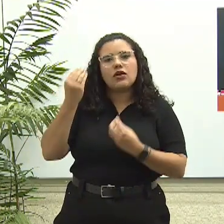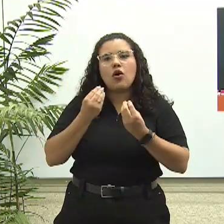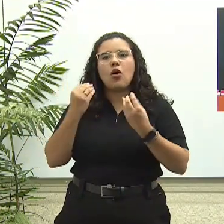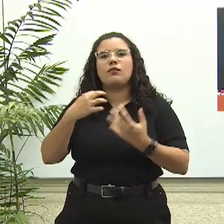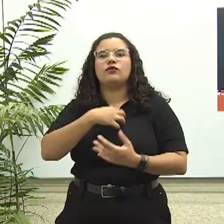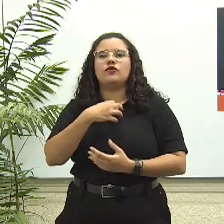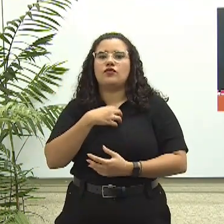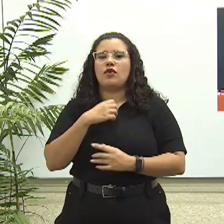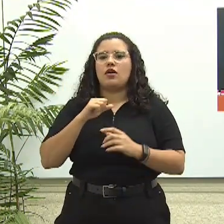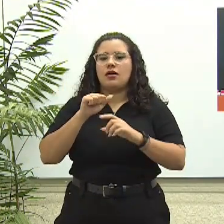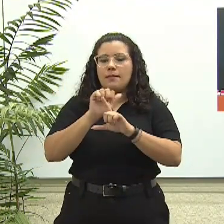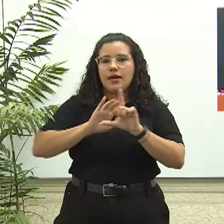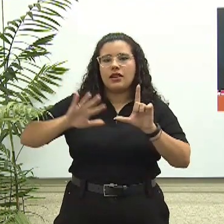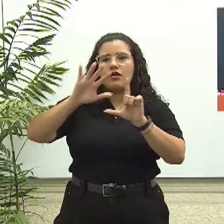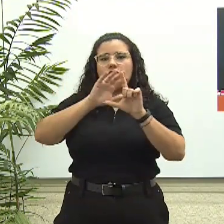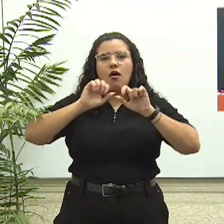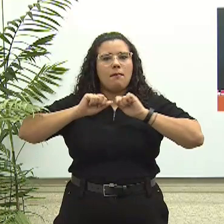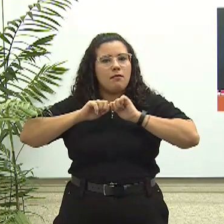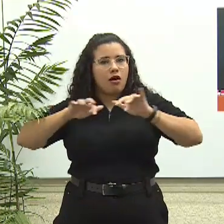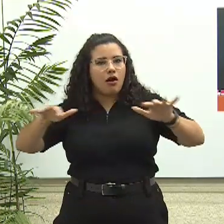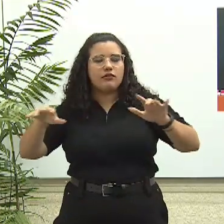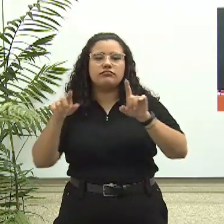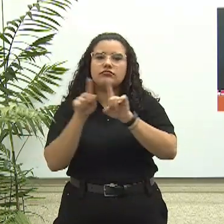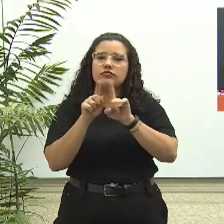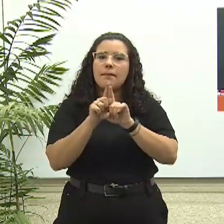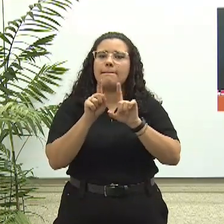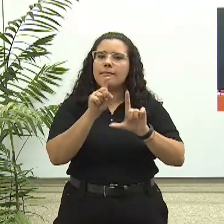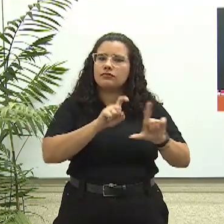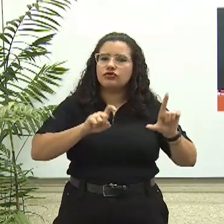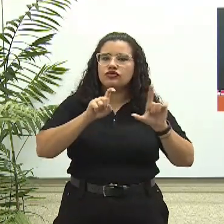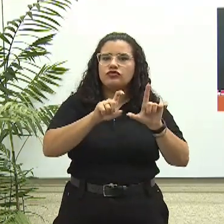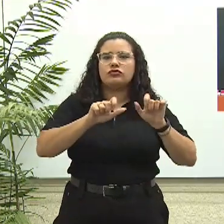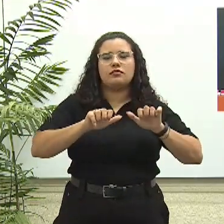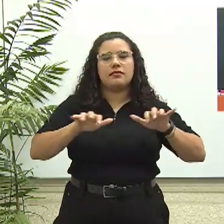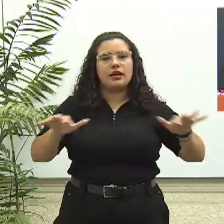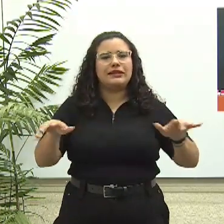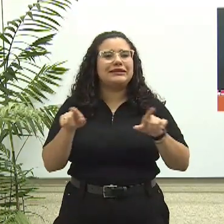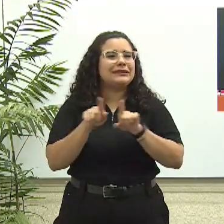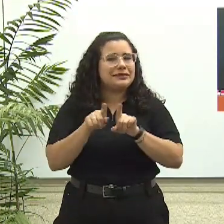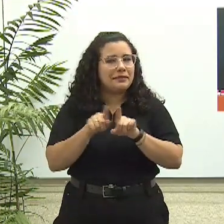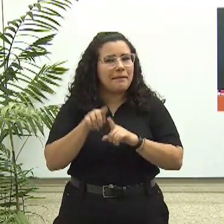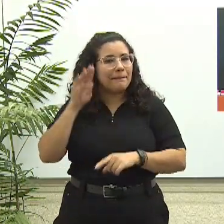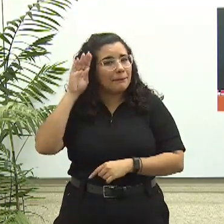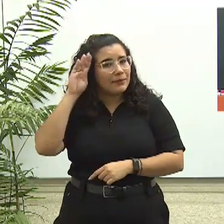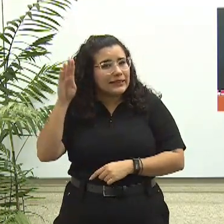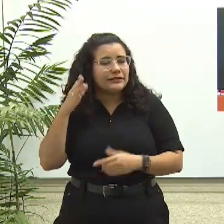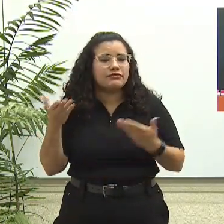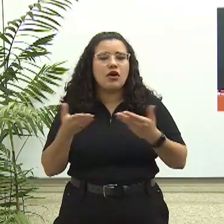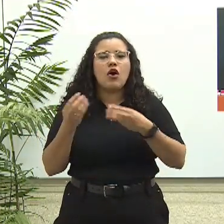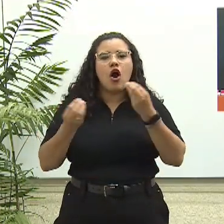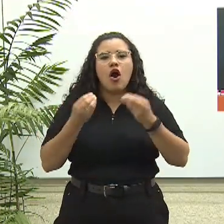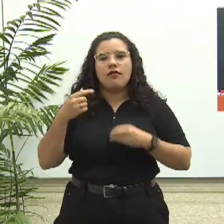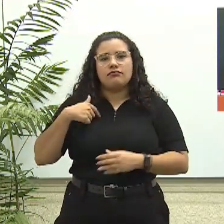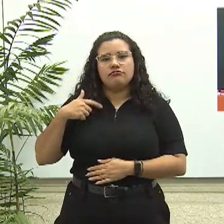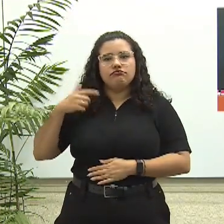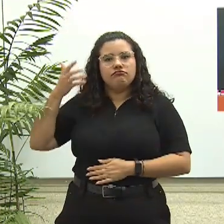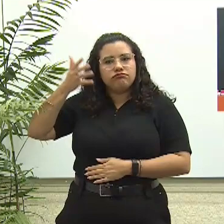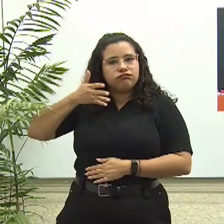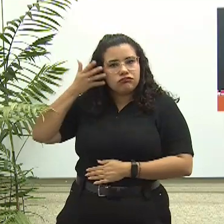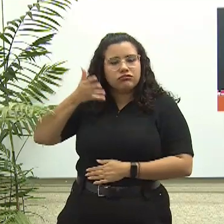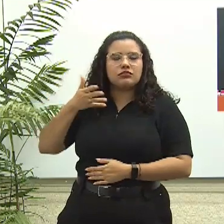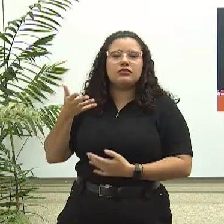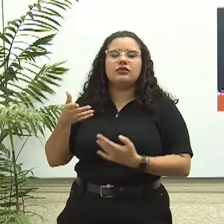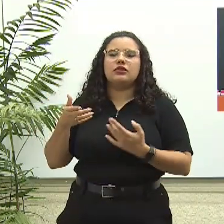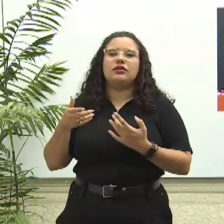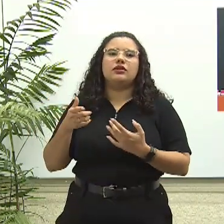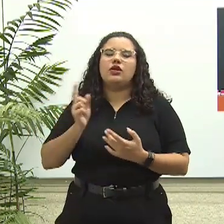do colonialismo digital e principalmente essa ofensiva ideológica do Coach do empreendedorismo não